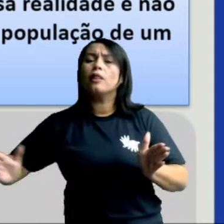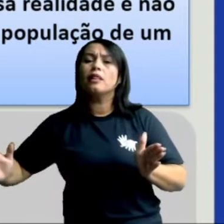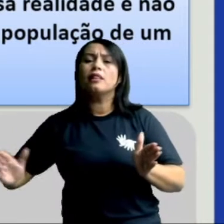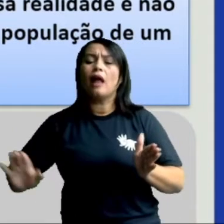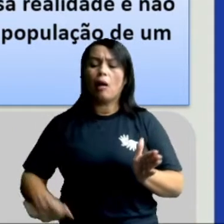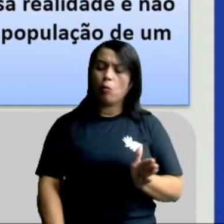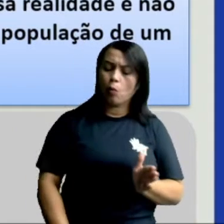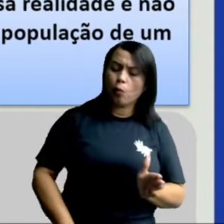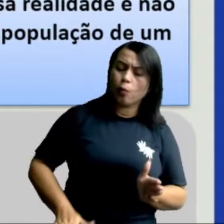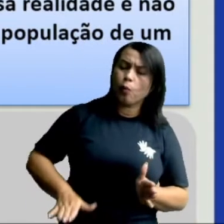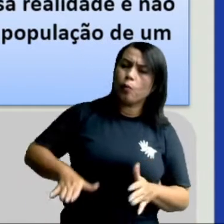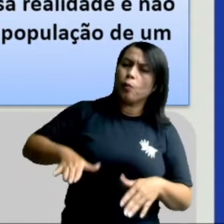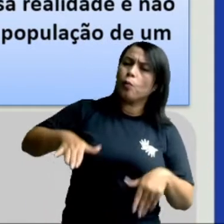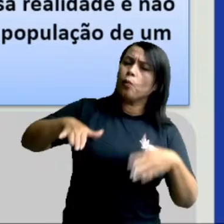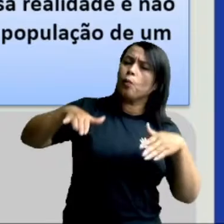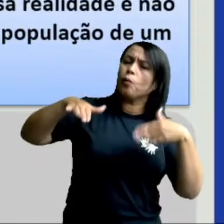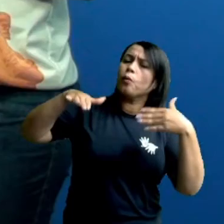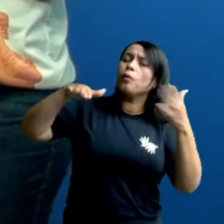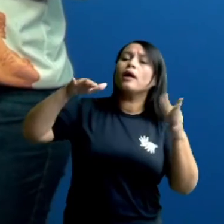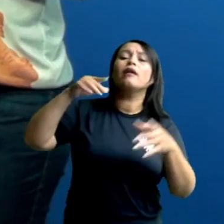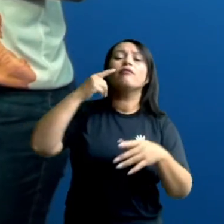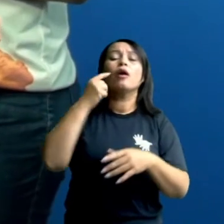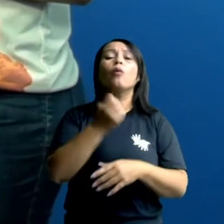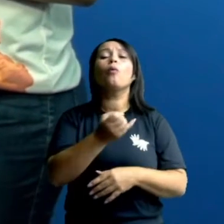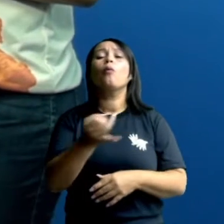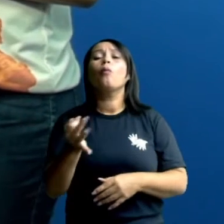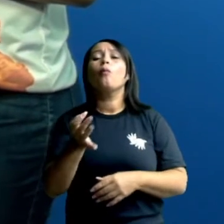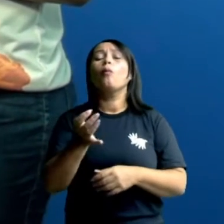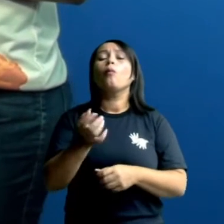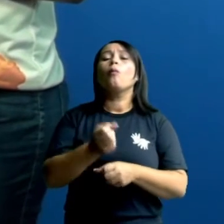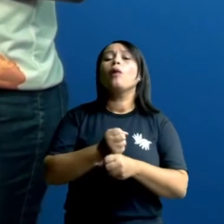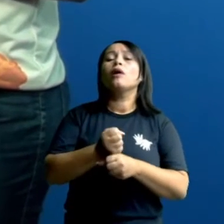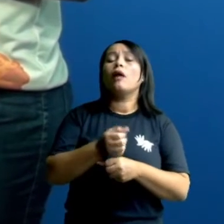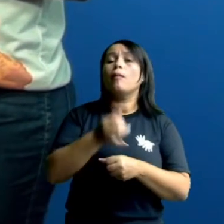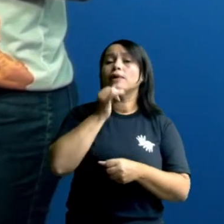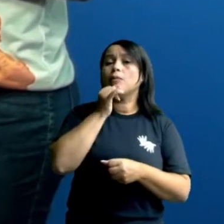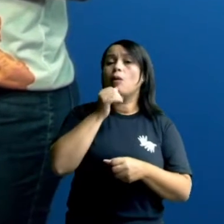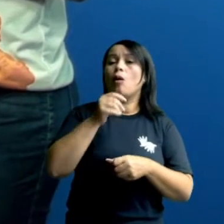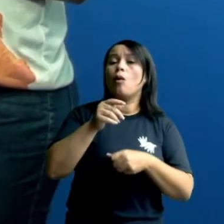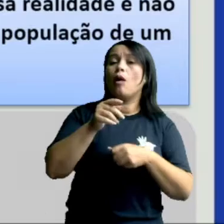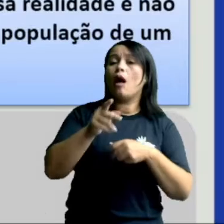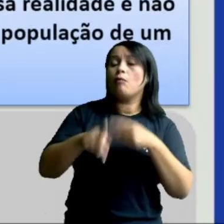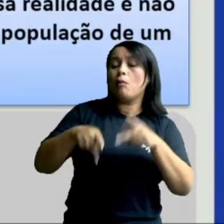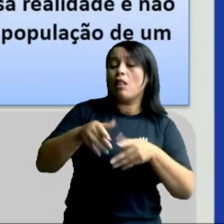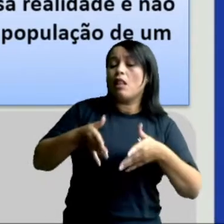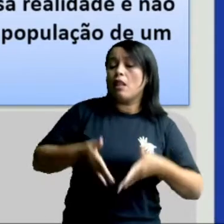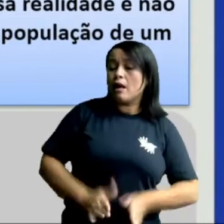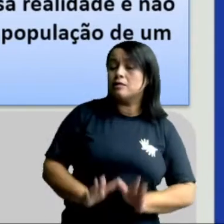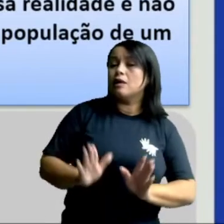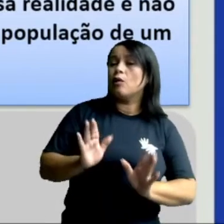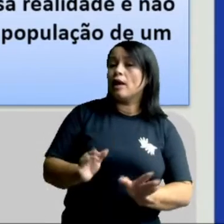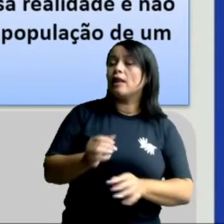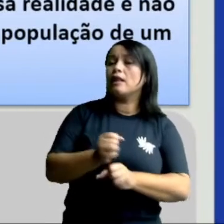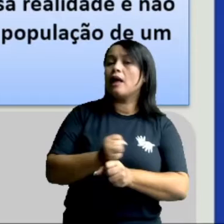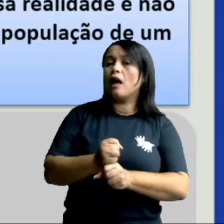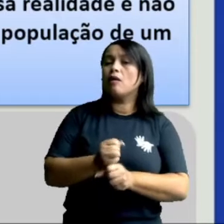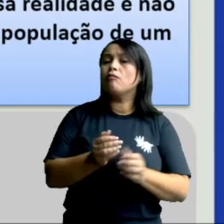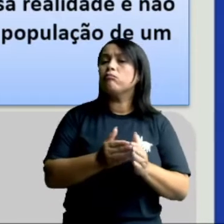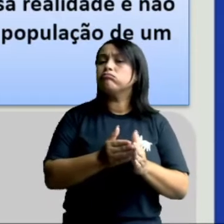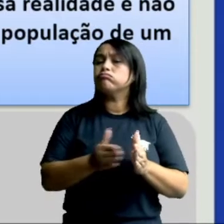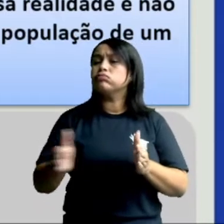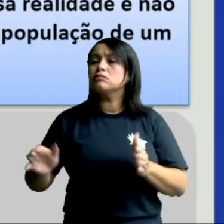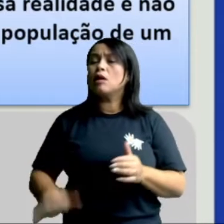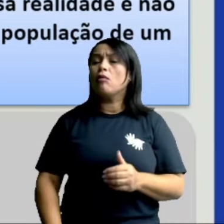à população nascida naquele determinado ano. Aí eu coloquei uma observaçãozinha aqui embaixo para vocês, que é para vocês se